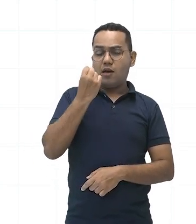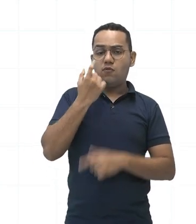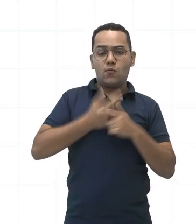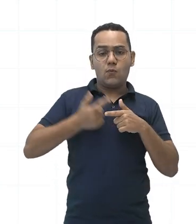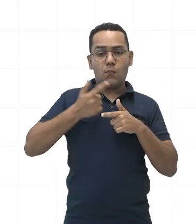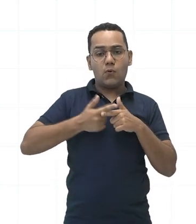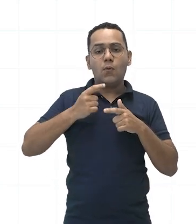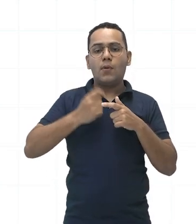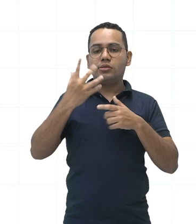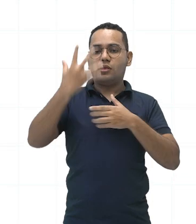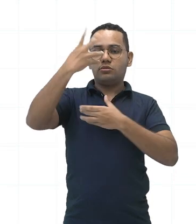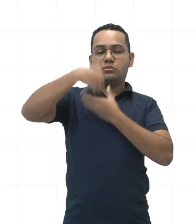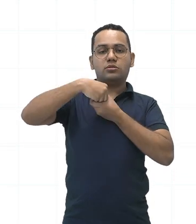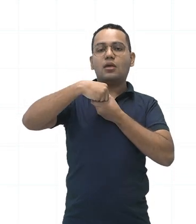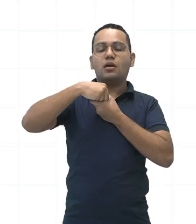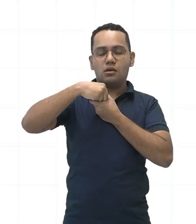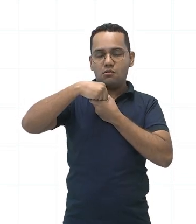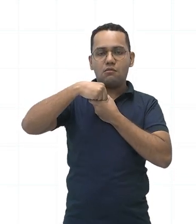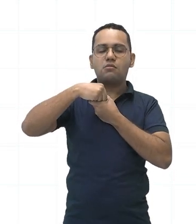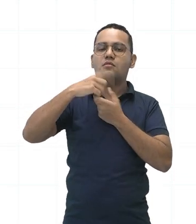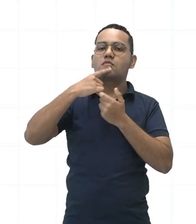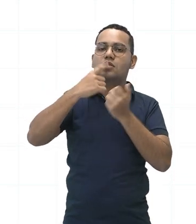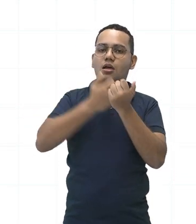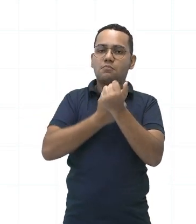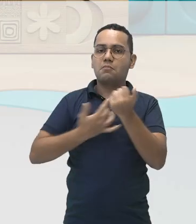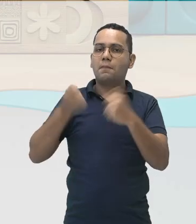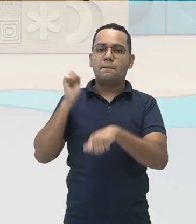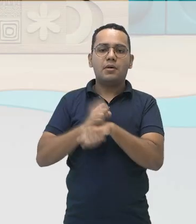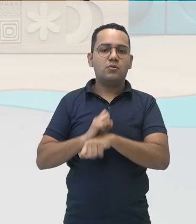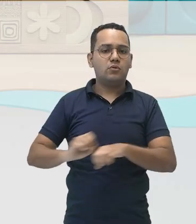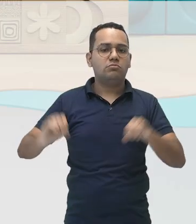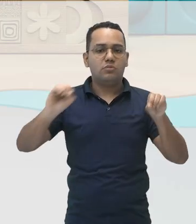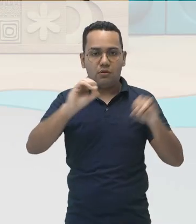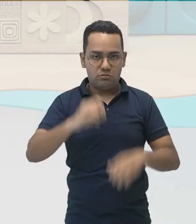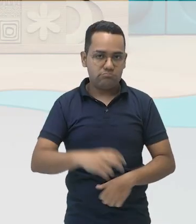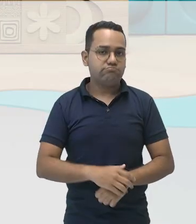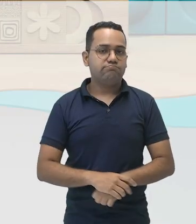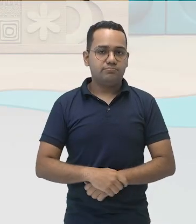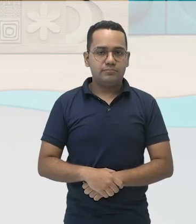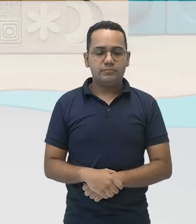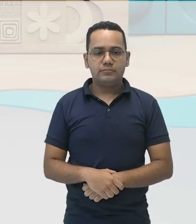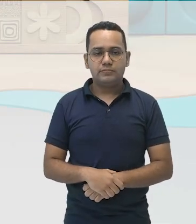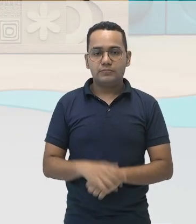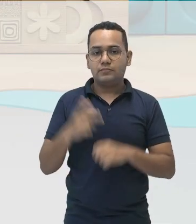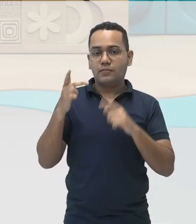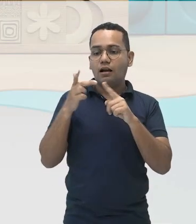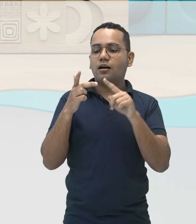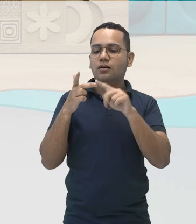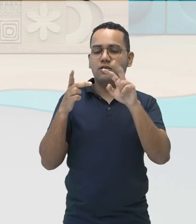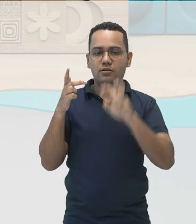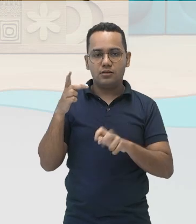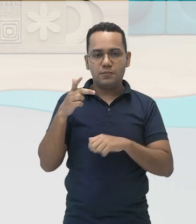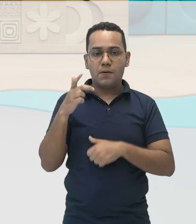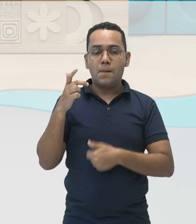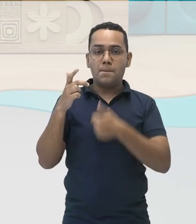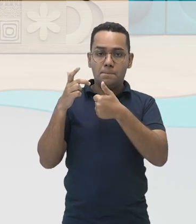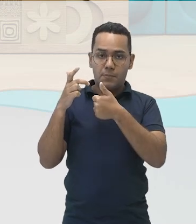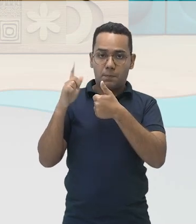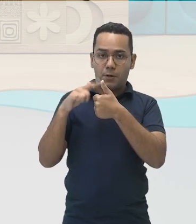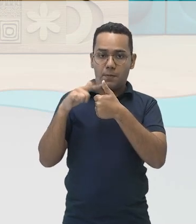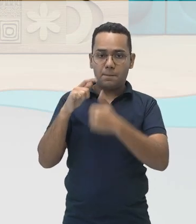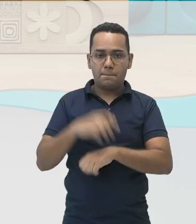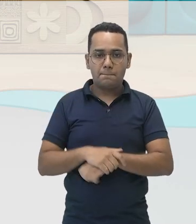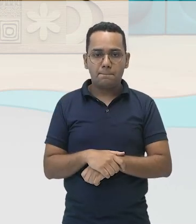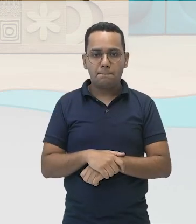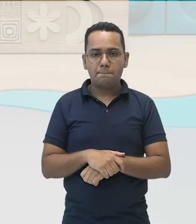uma hemorragia interna. Agora, vamos ver as suas causas. Bom, elas podem, esse sangramento pode acontecer